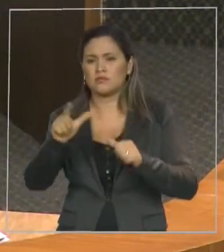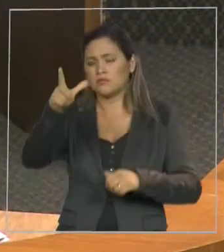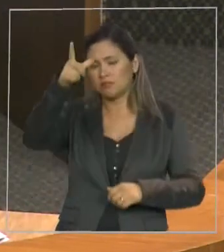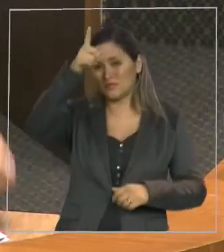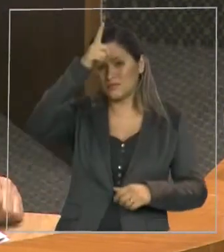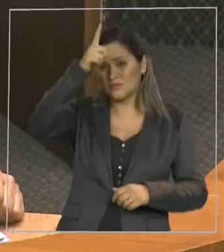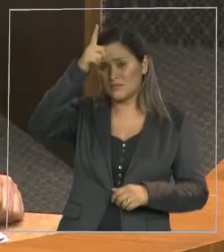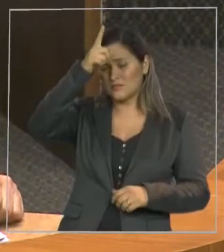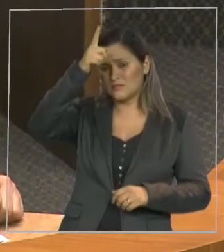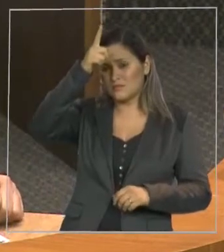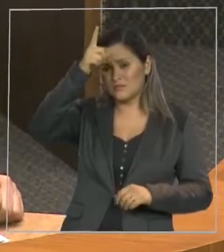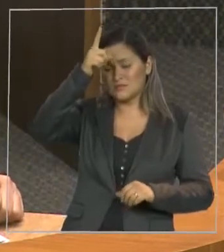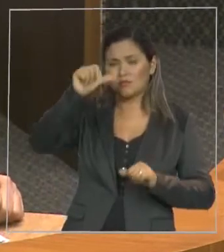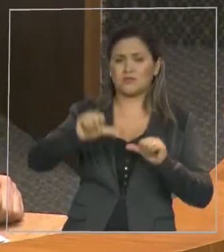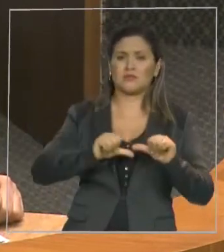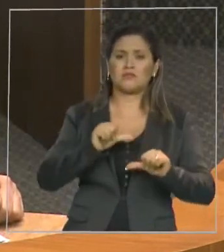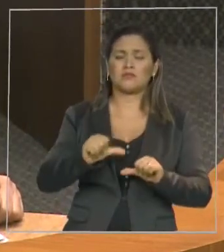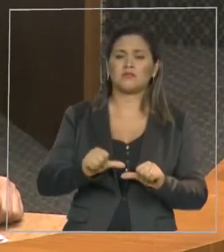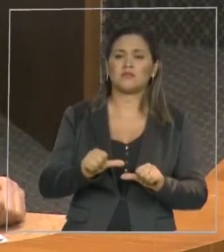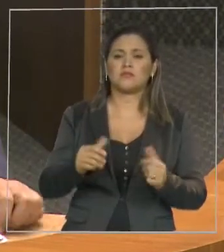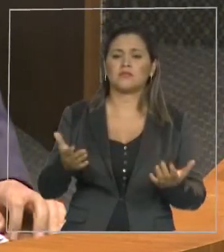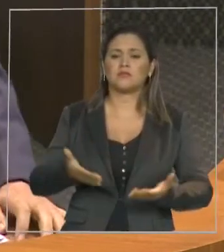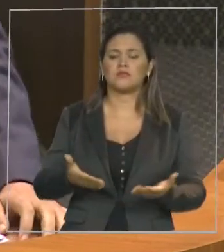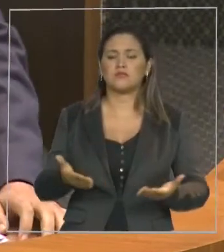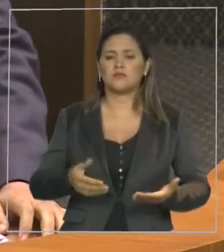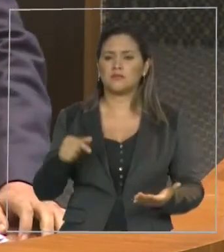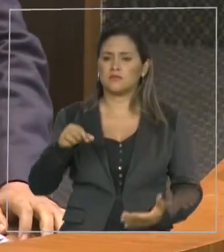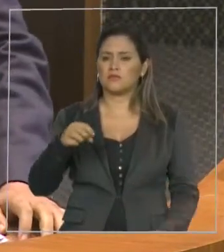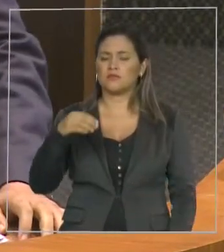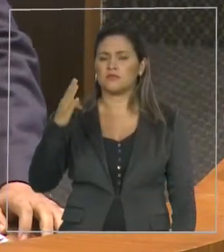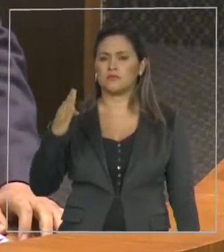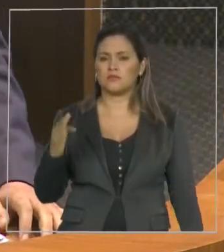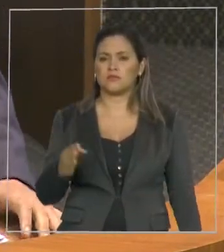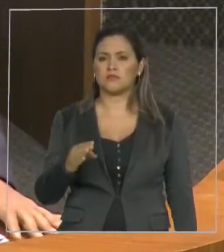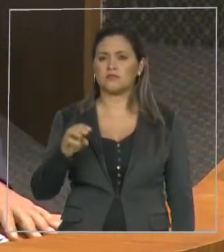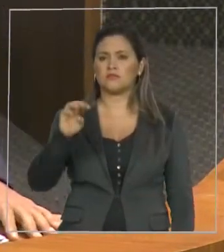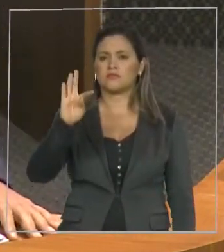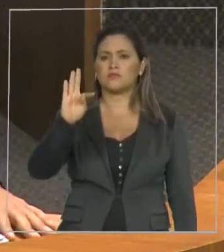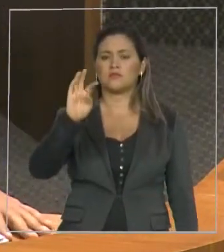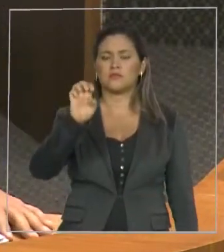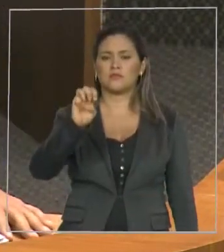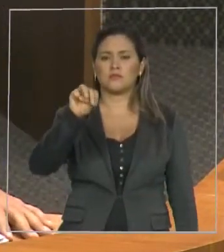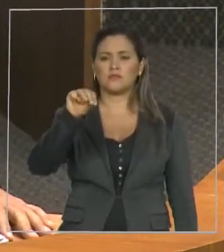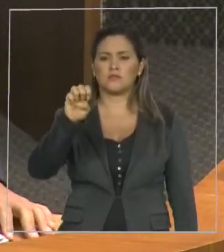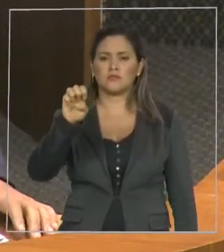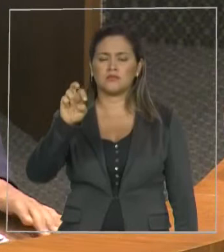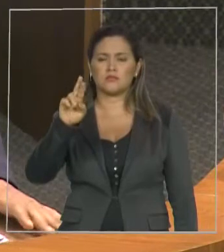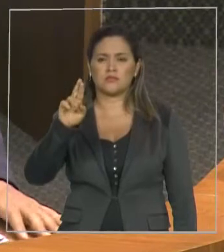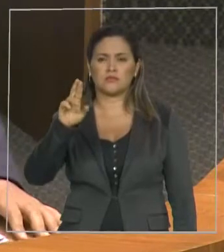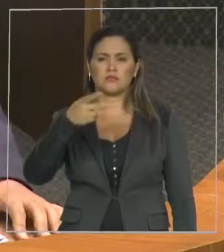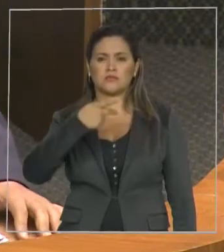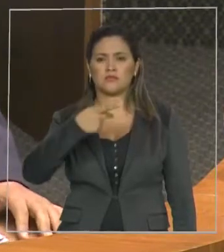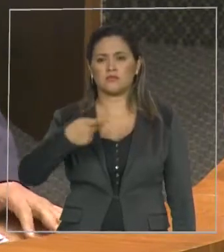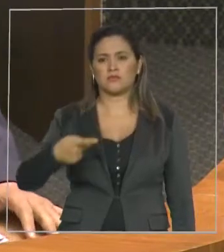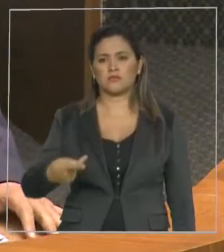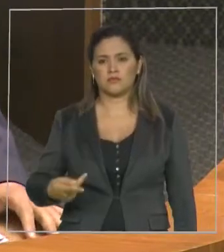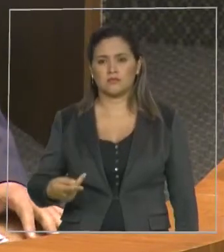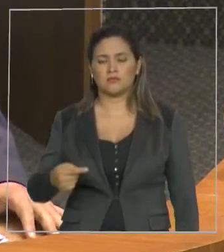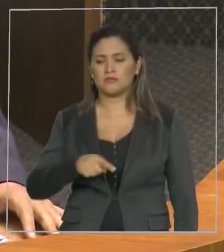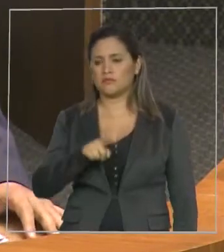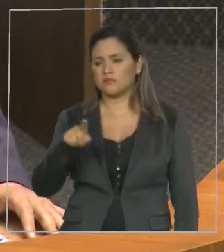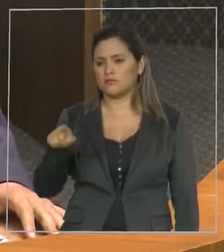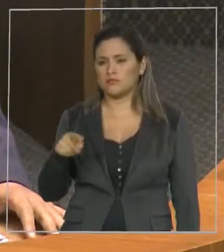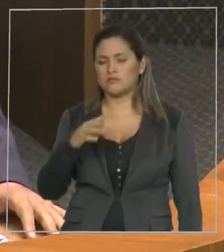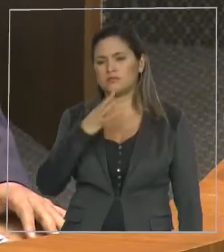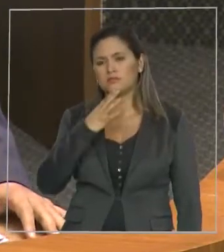Michel Temer na presidência da República através de um golpe parlamentar e jurídico, que todo mundo acompanhou e sabe como